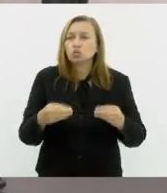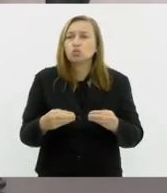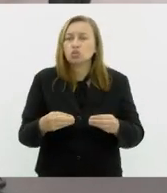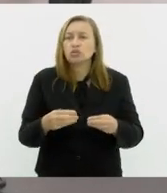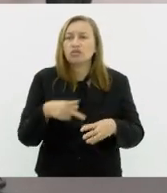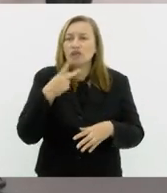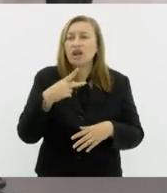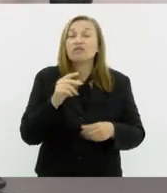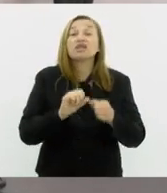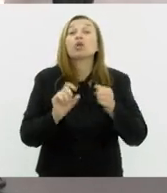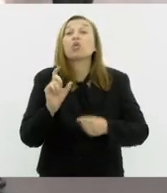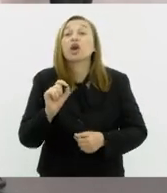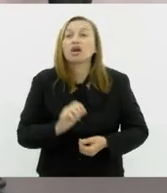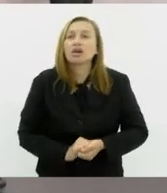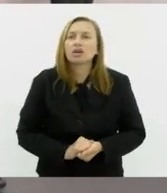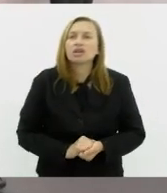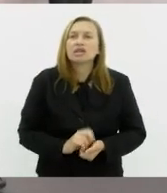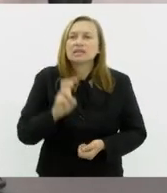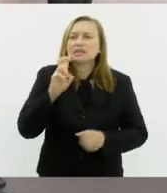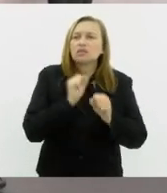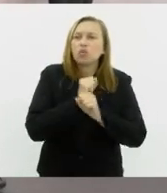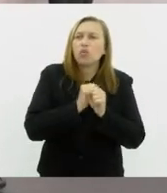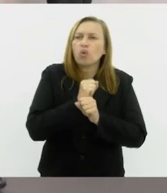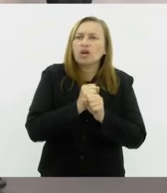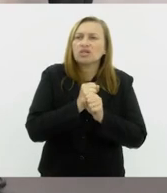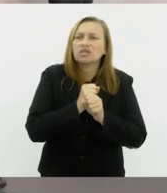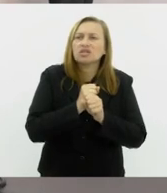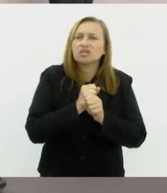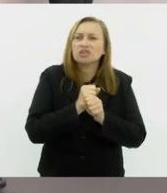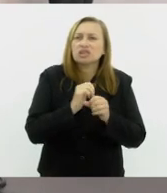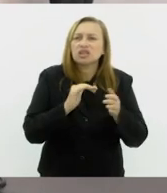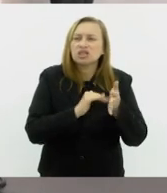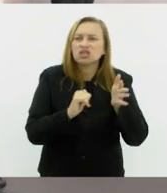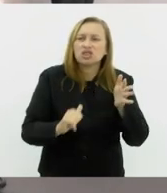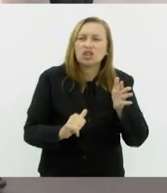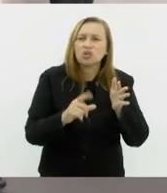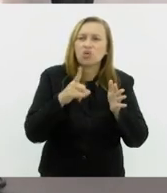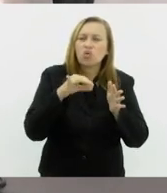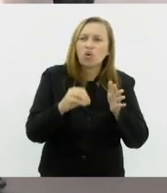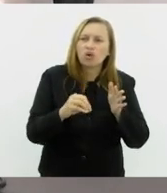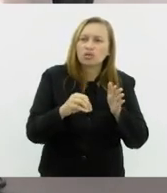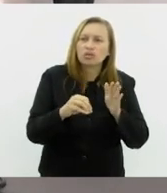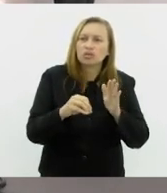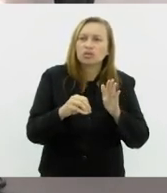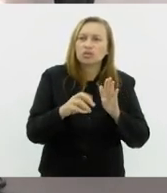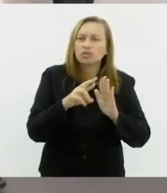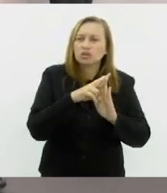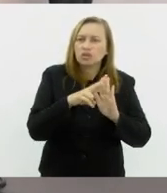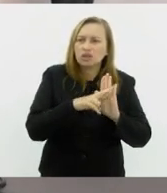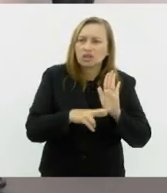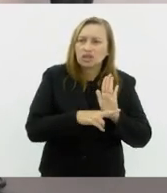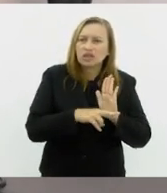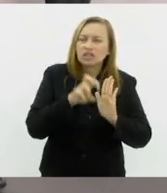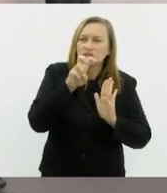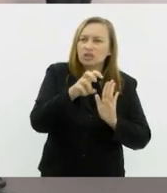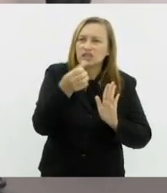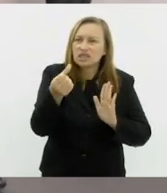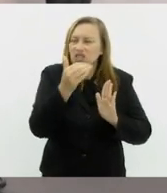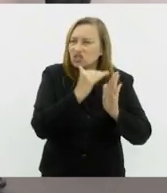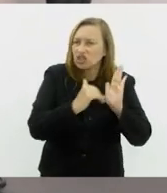dito. O que fizeram? Há 5 anos atrás, desfiguraram o Código Ambiental do Rio Grande do Sul. Tiraram 56 artigos do Código.